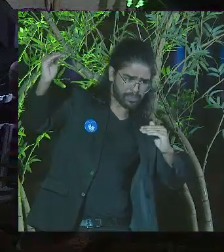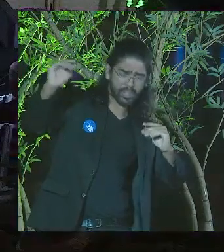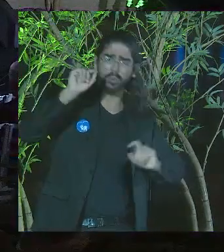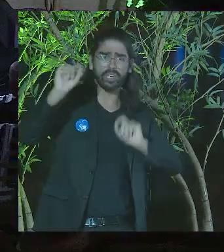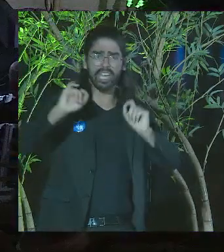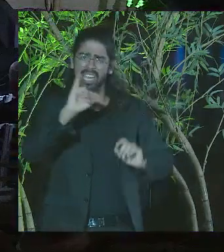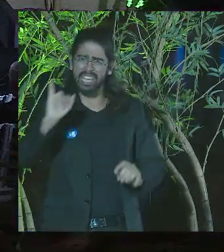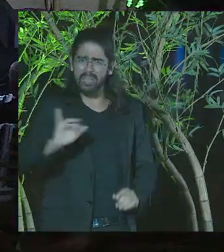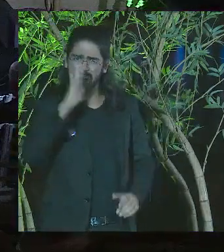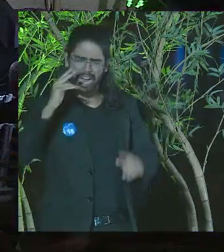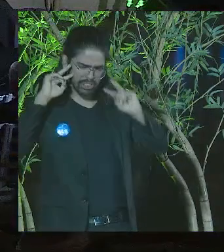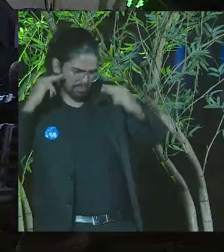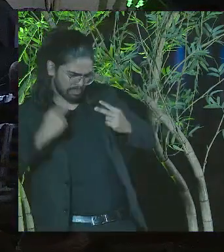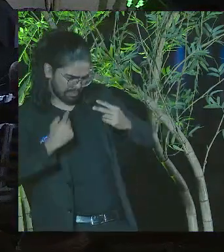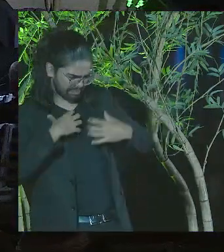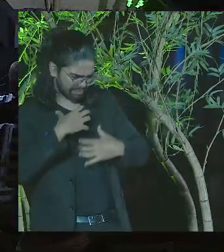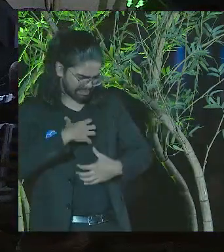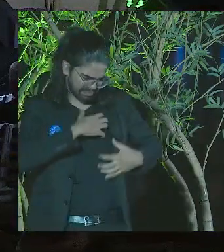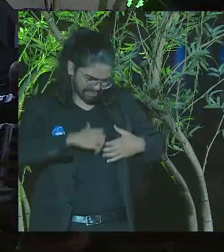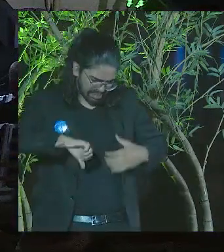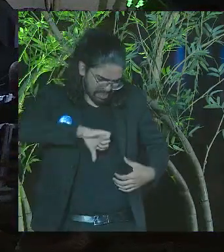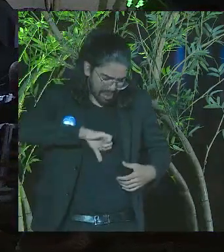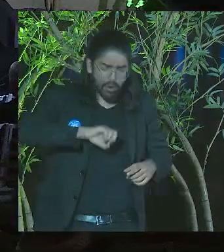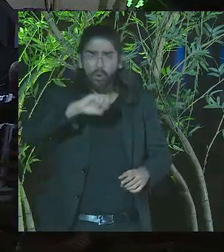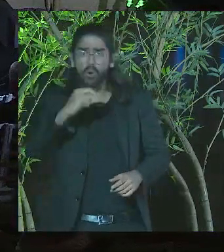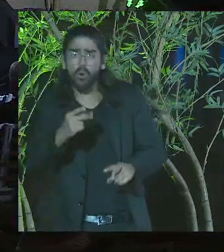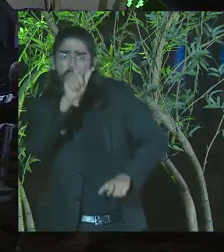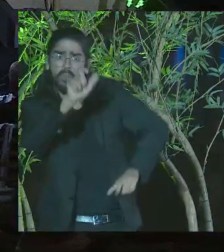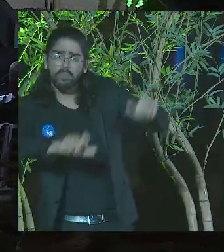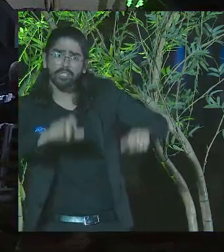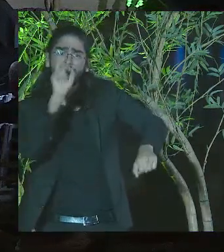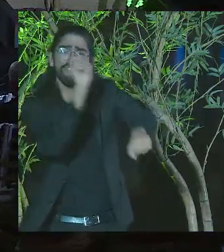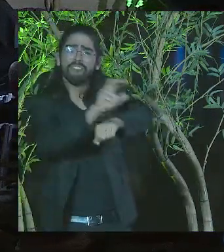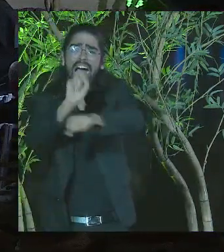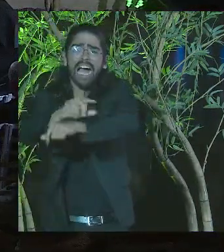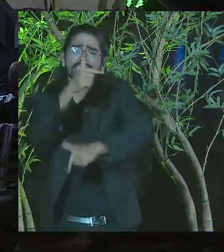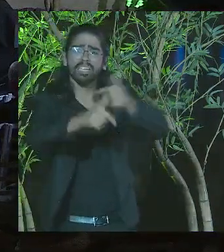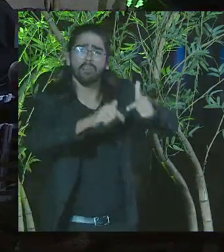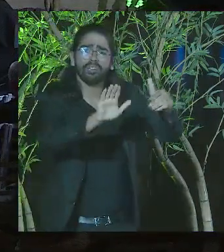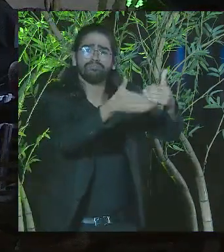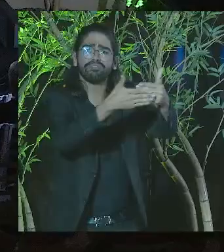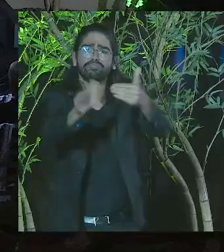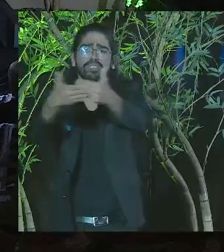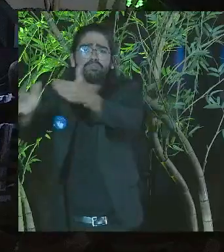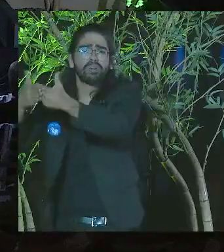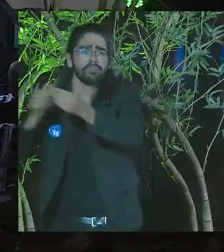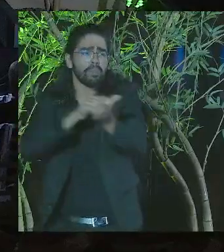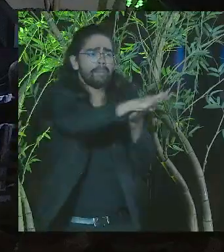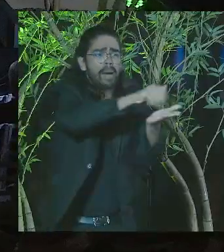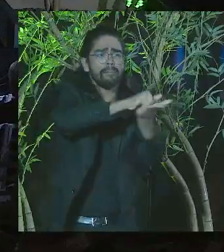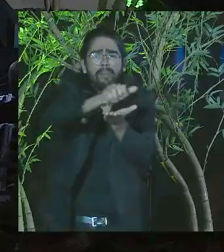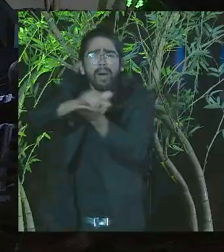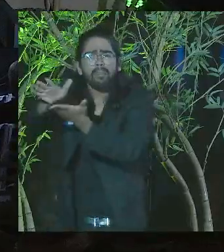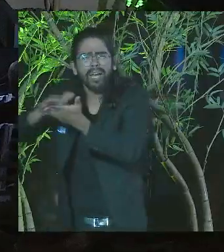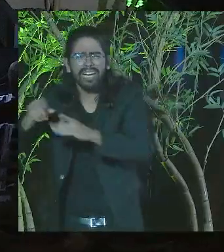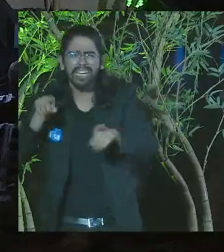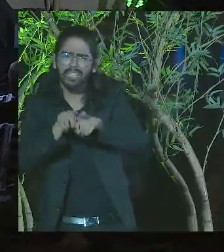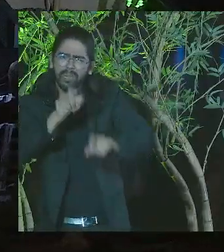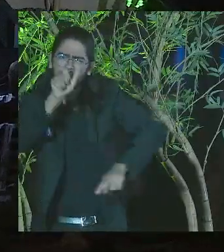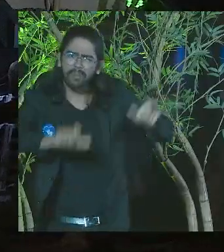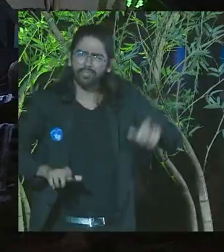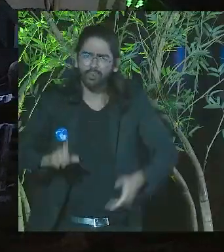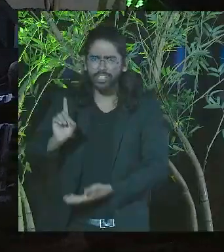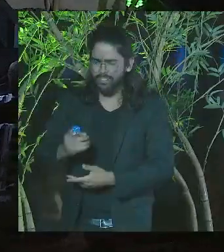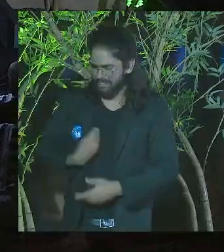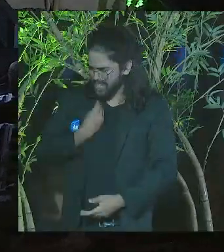futuro que tira empregos das pessoas, é um futuro que limita possibilidades à dignidade humana, esse é um futuro que não vale